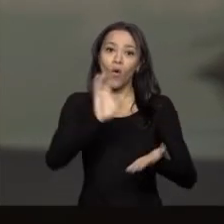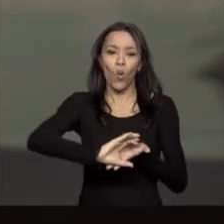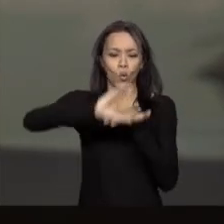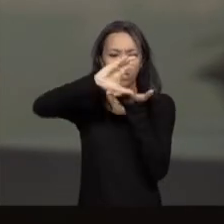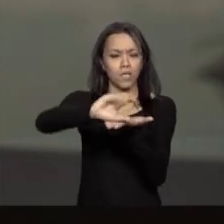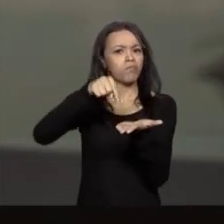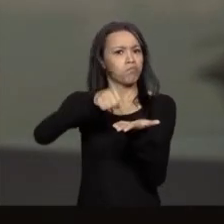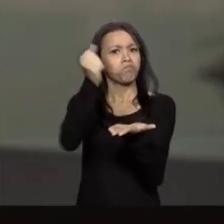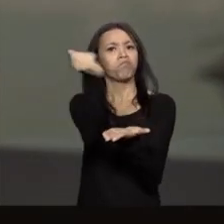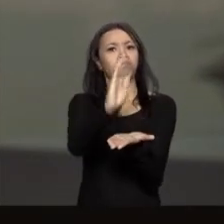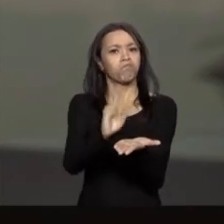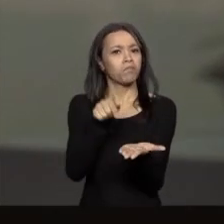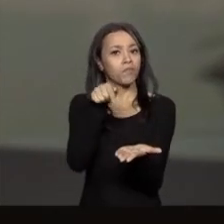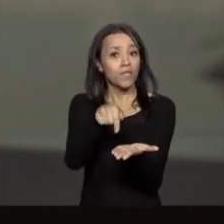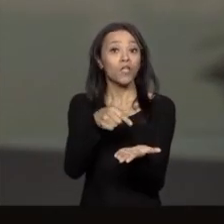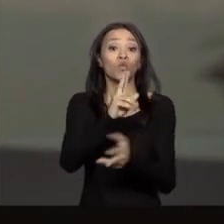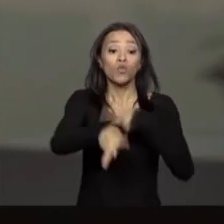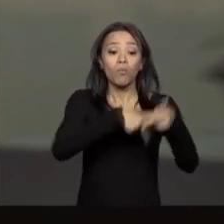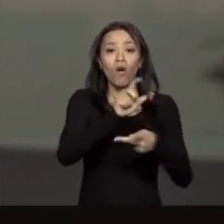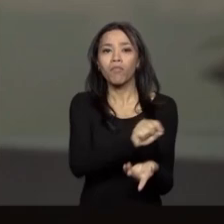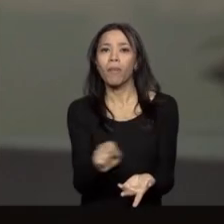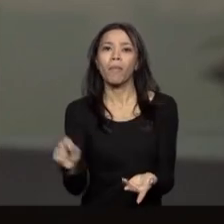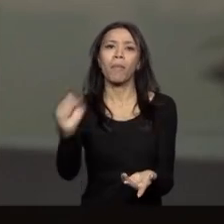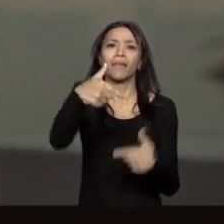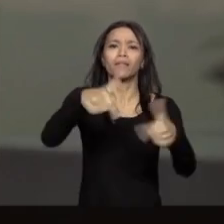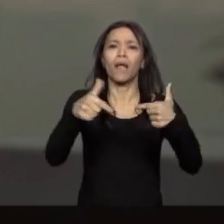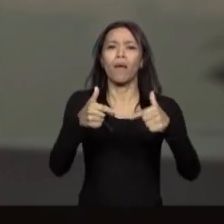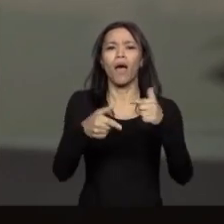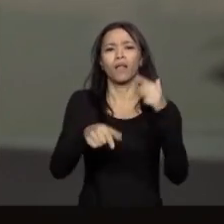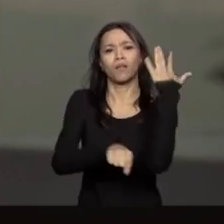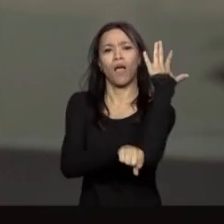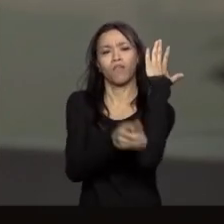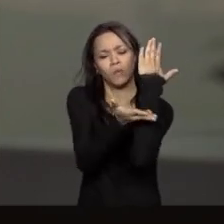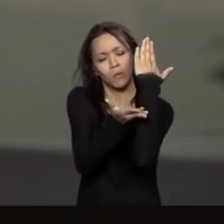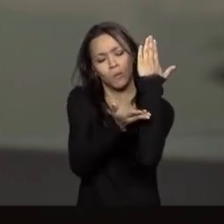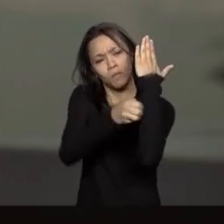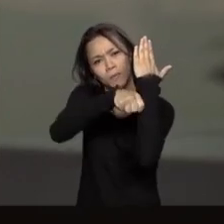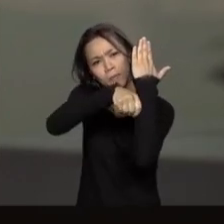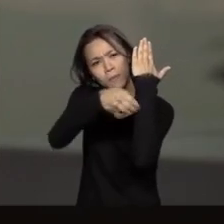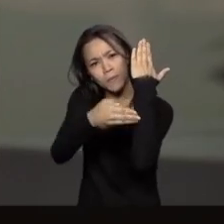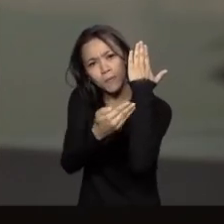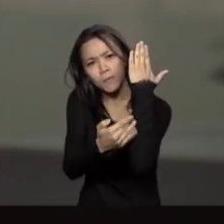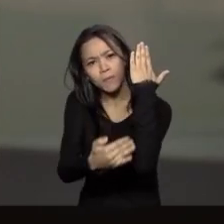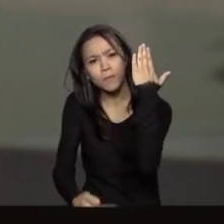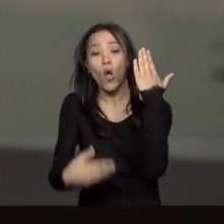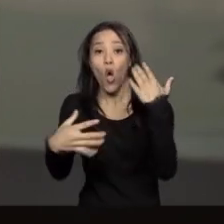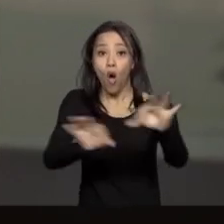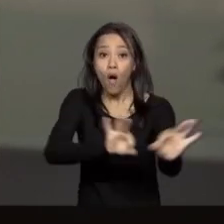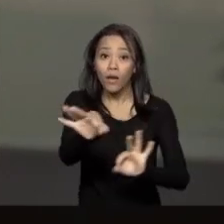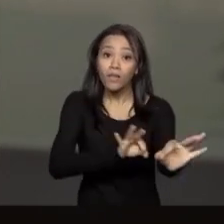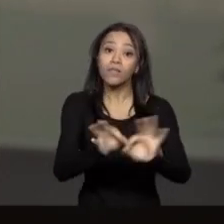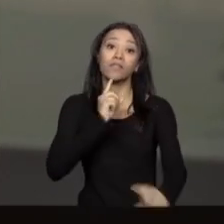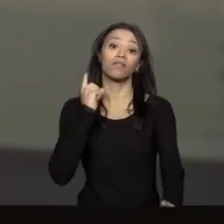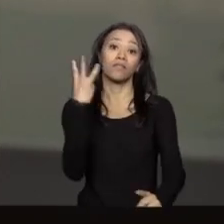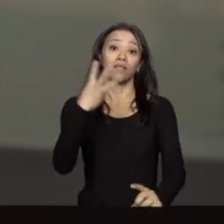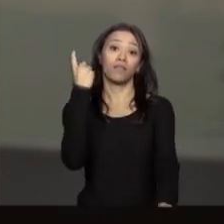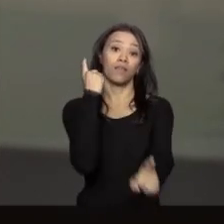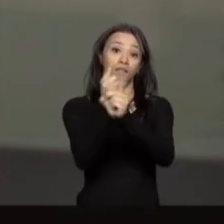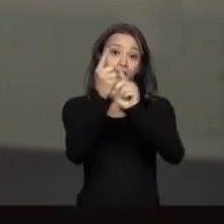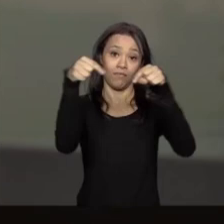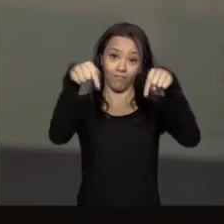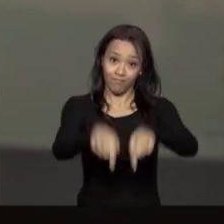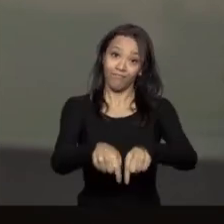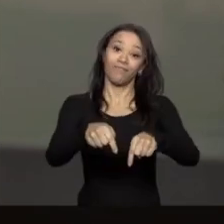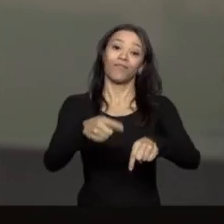a conselho naal extrativistas por organizar esse terceiro chamado